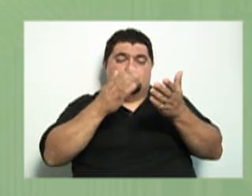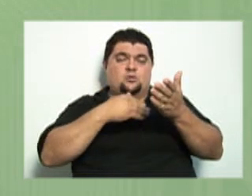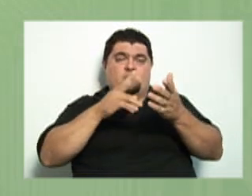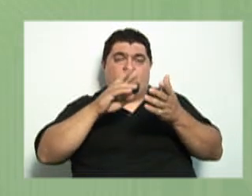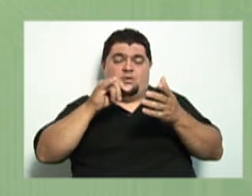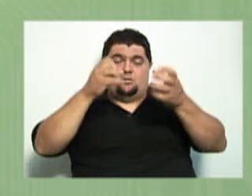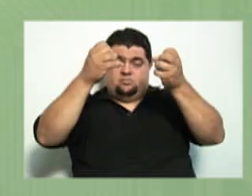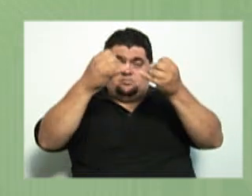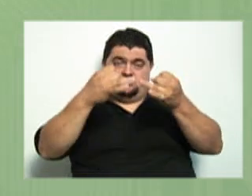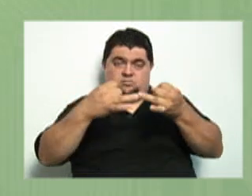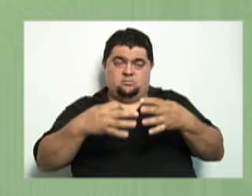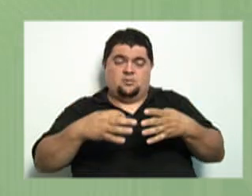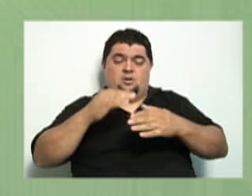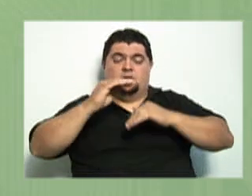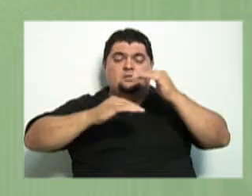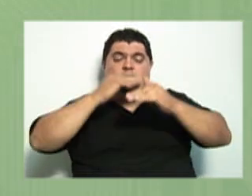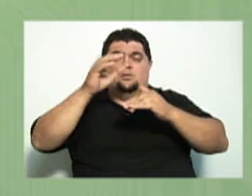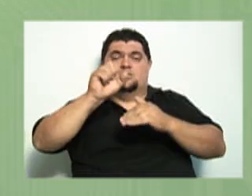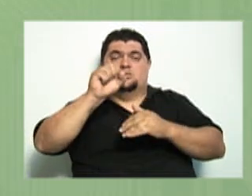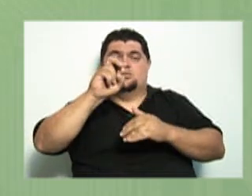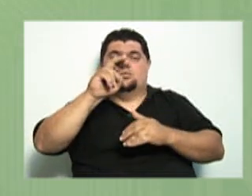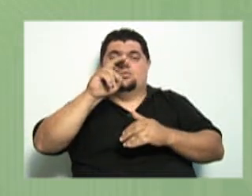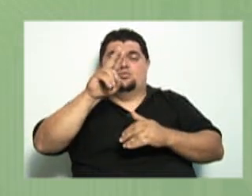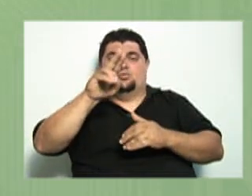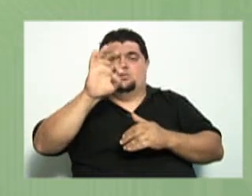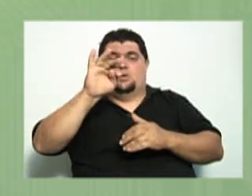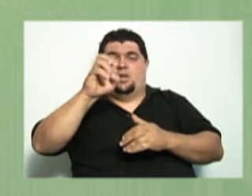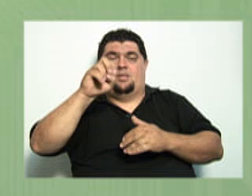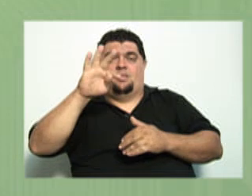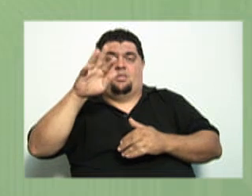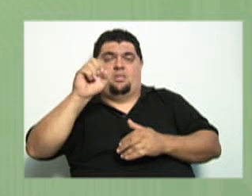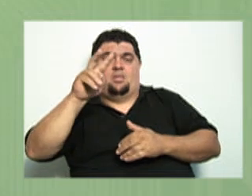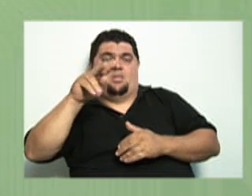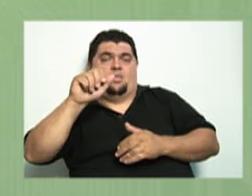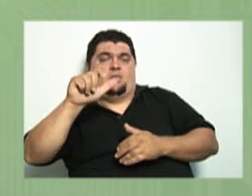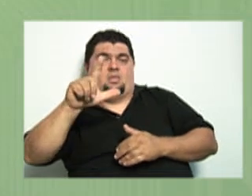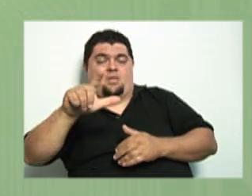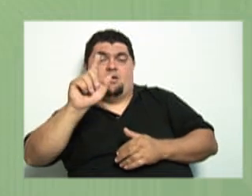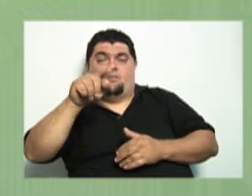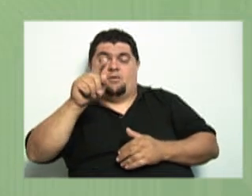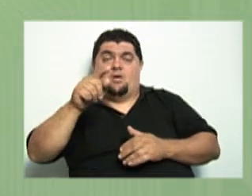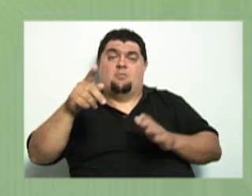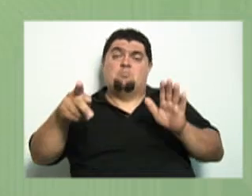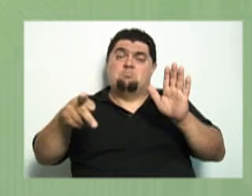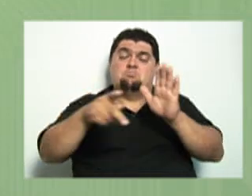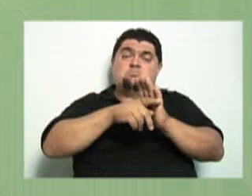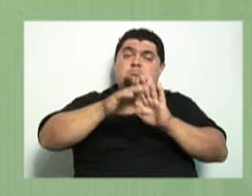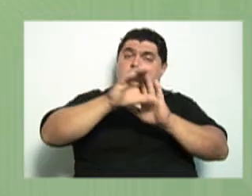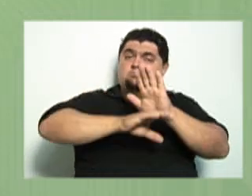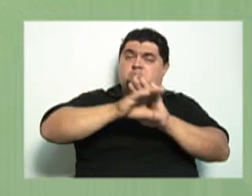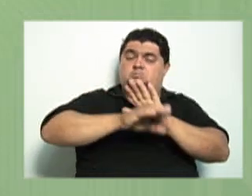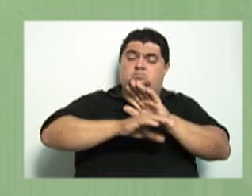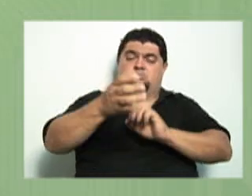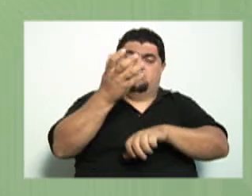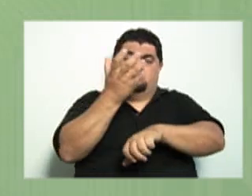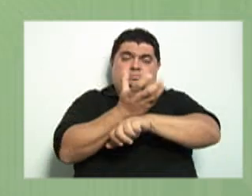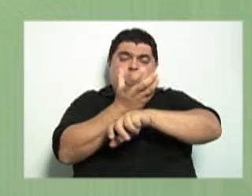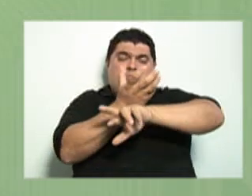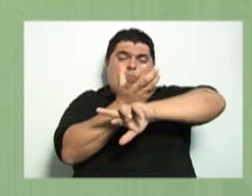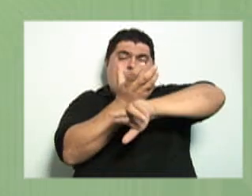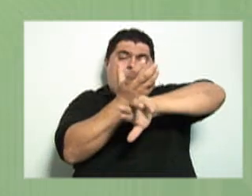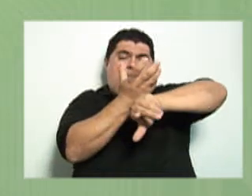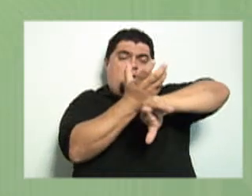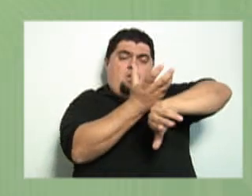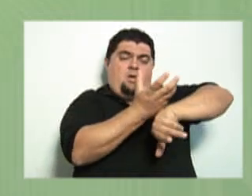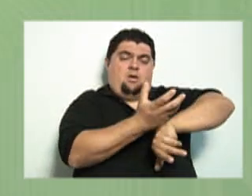desenvolvimento sustentável. O desenvolvimento sustentável é um conceito multidisciplinar. Multidisciplinar porque ele está